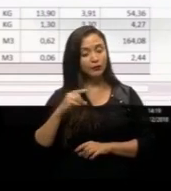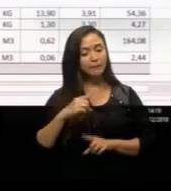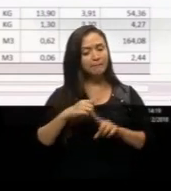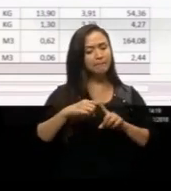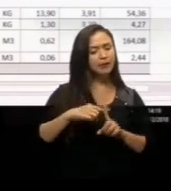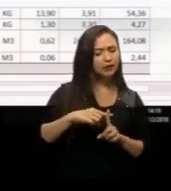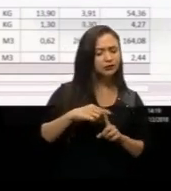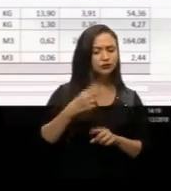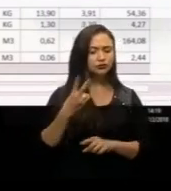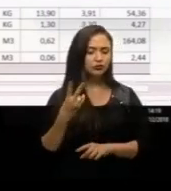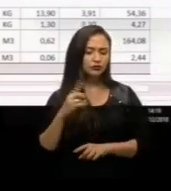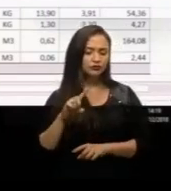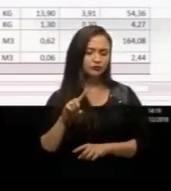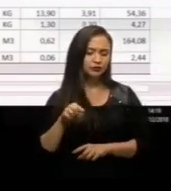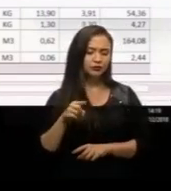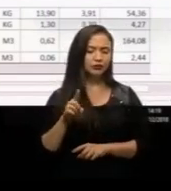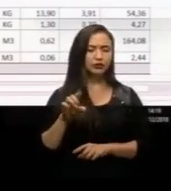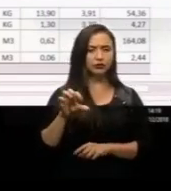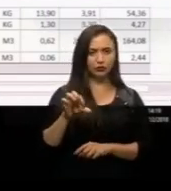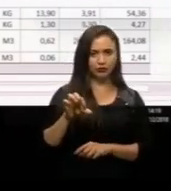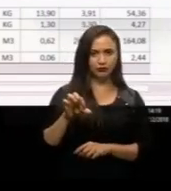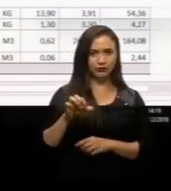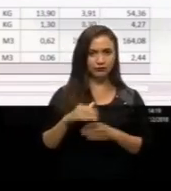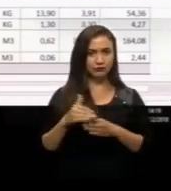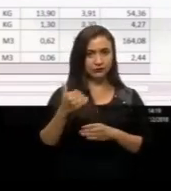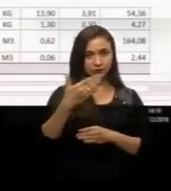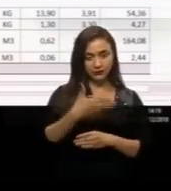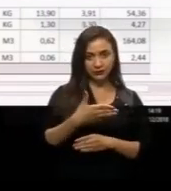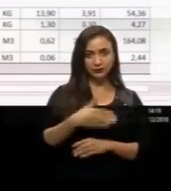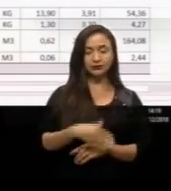2,9 da viga baldrame externa, tá?